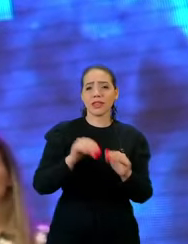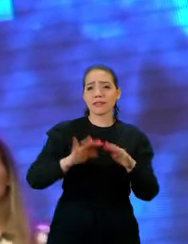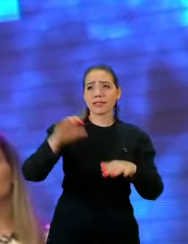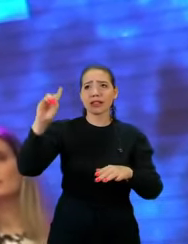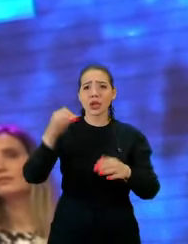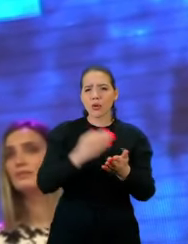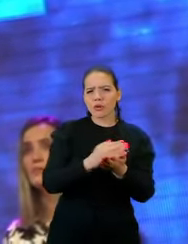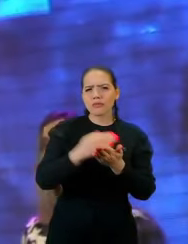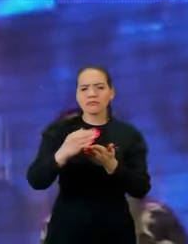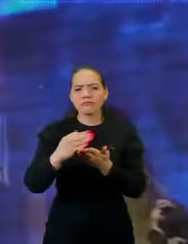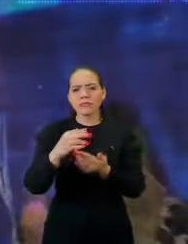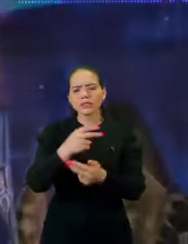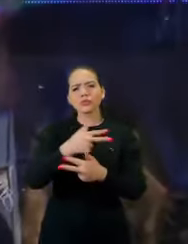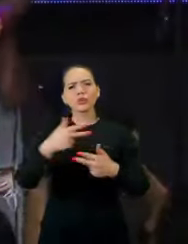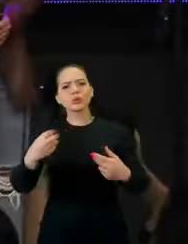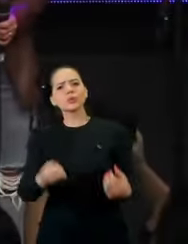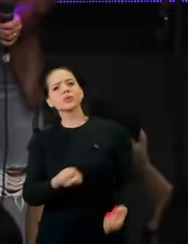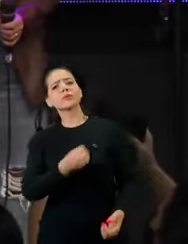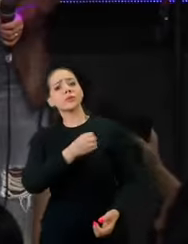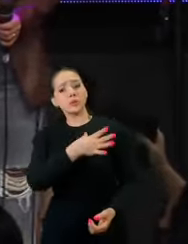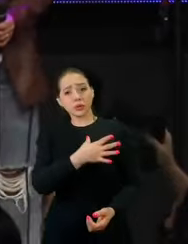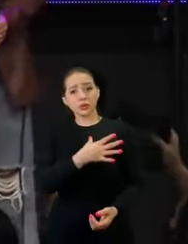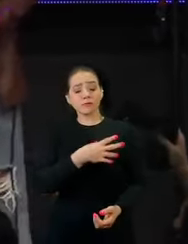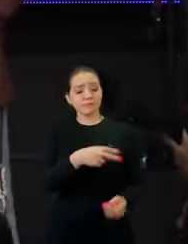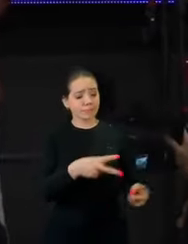A Bíblia fala muito sobre isso,